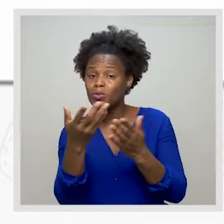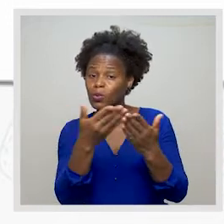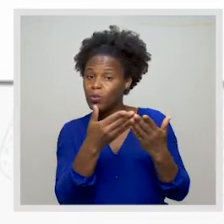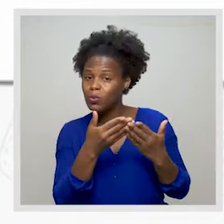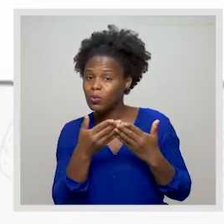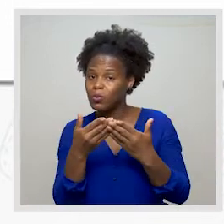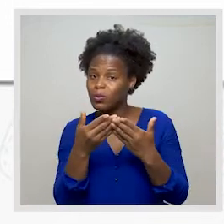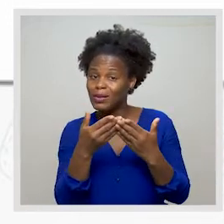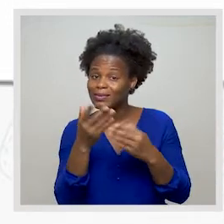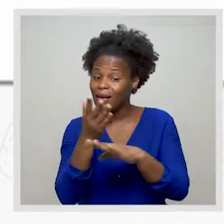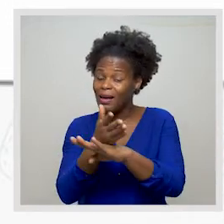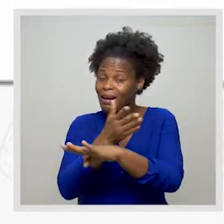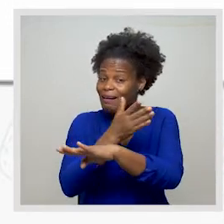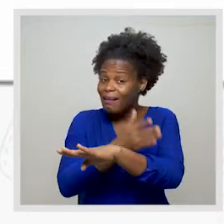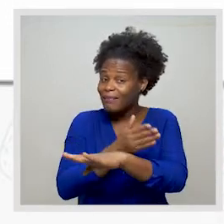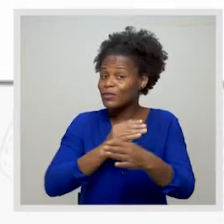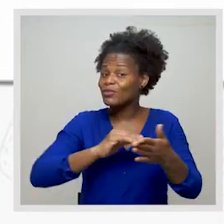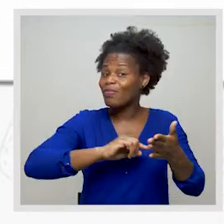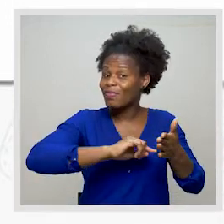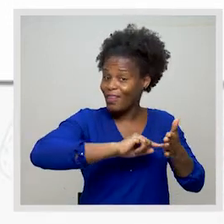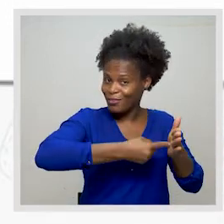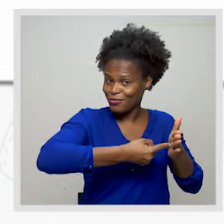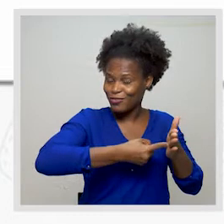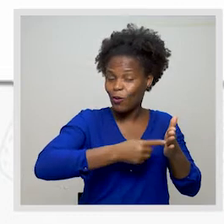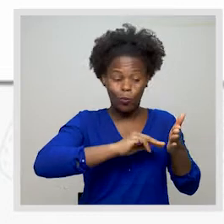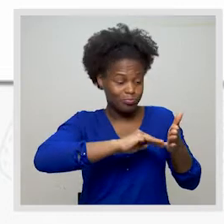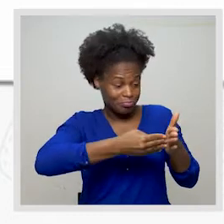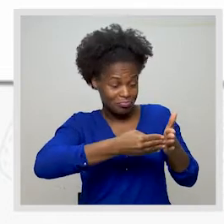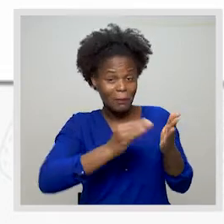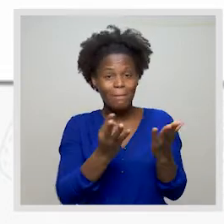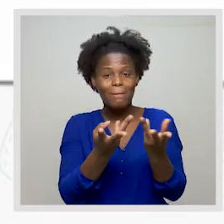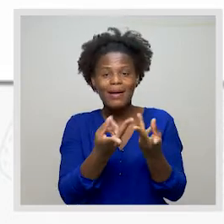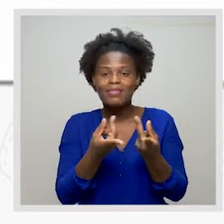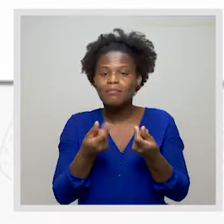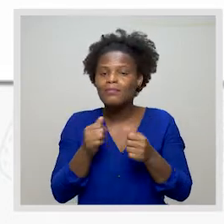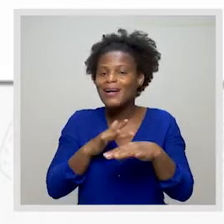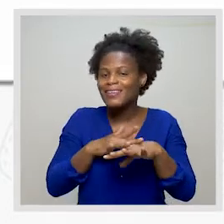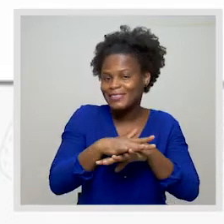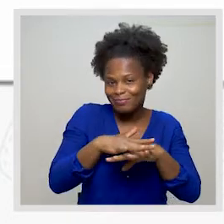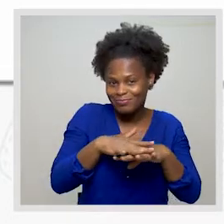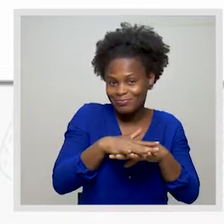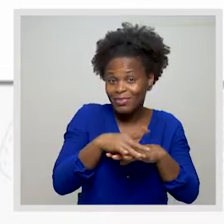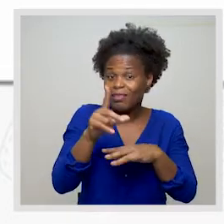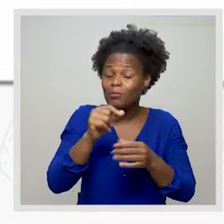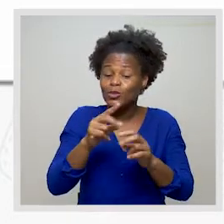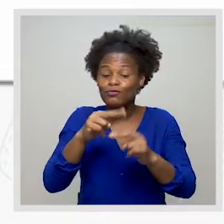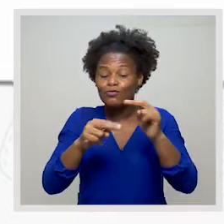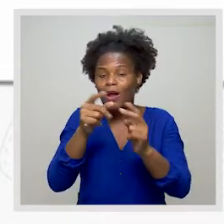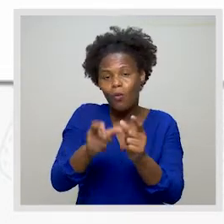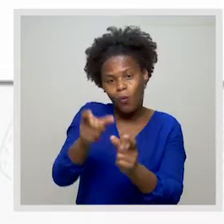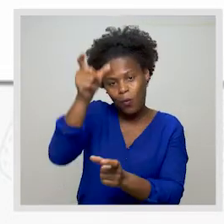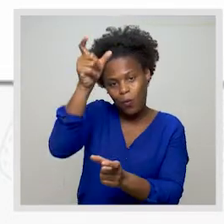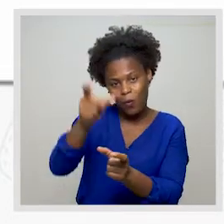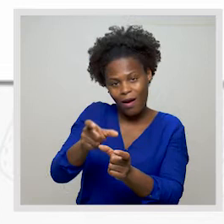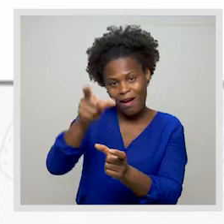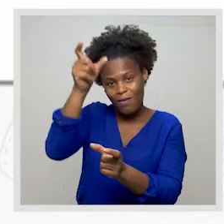colegas estudaram na véspera de um teste de matemática e construiu o